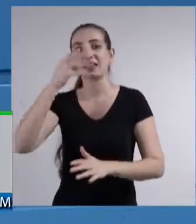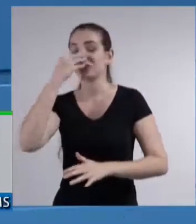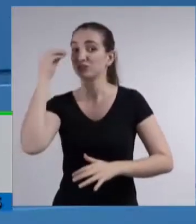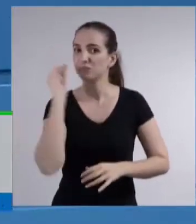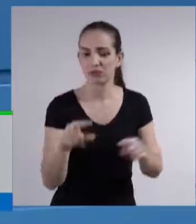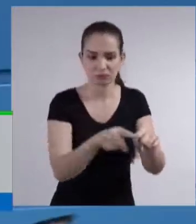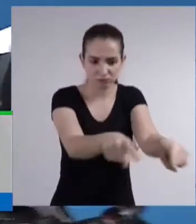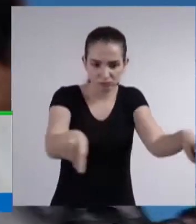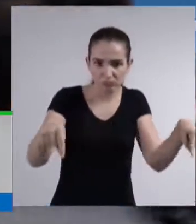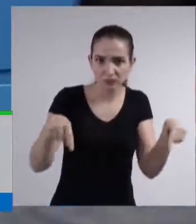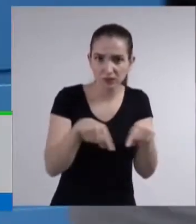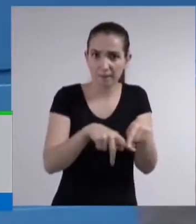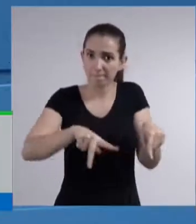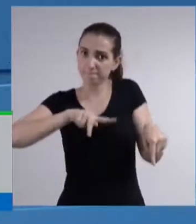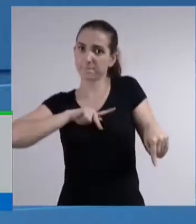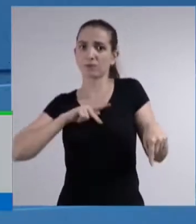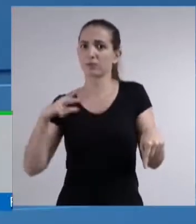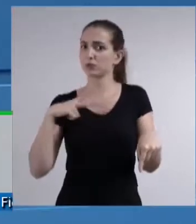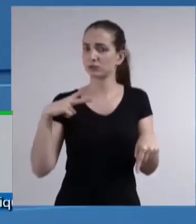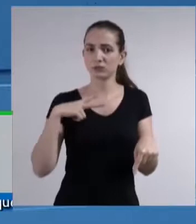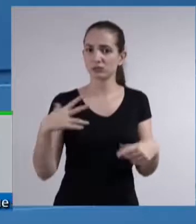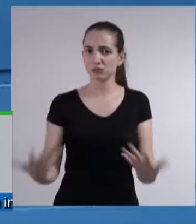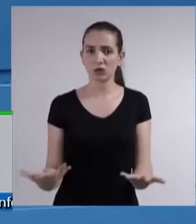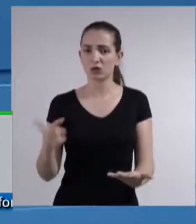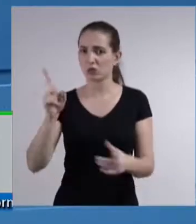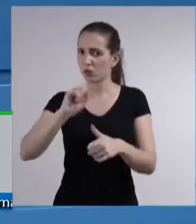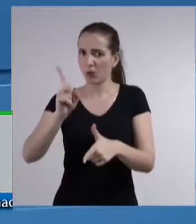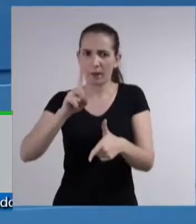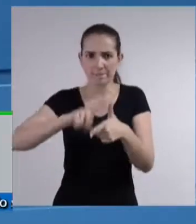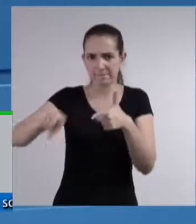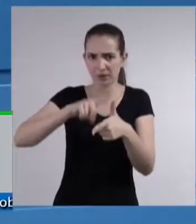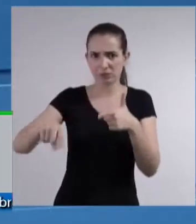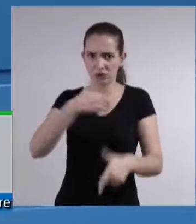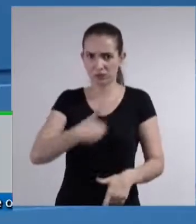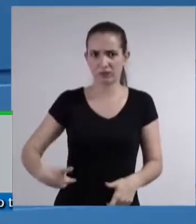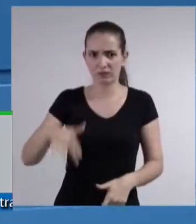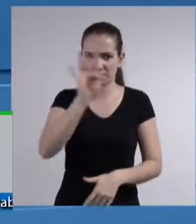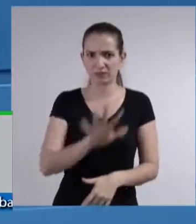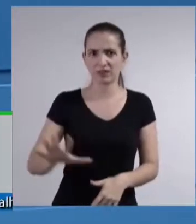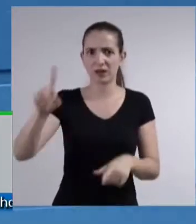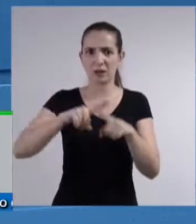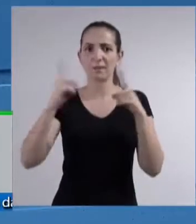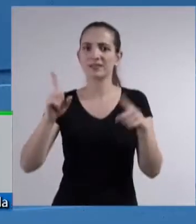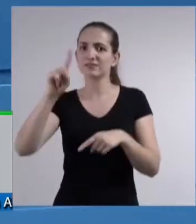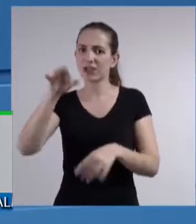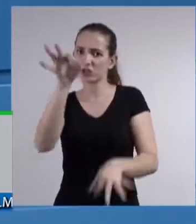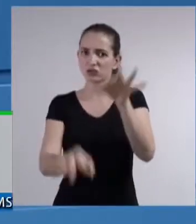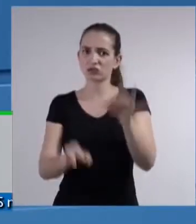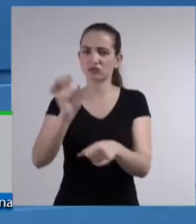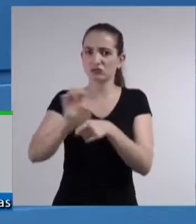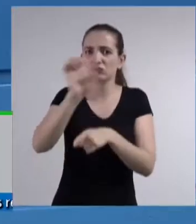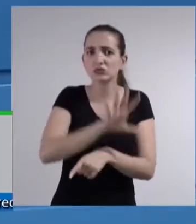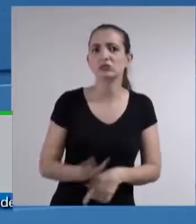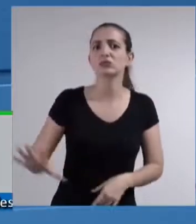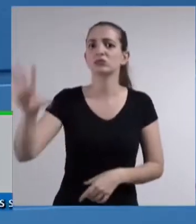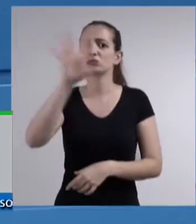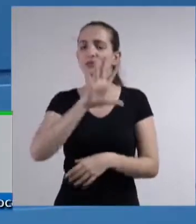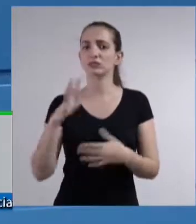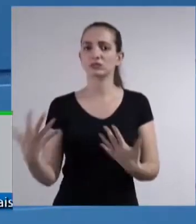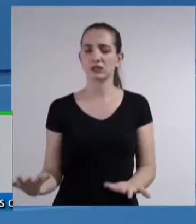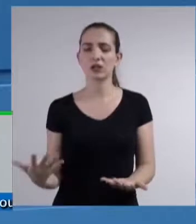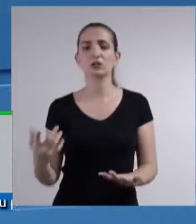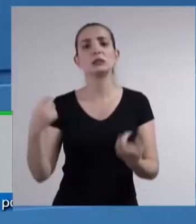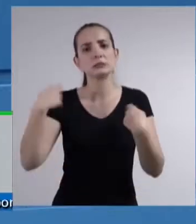privada. E isso aí não é problema de governo federal, não. Isso é problema da justiça do Estado para garantir